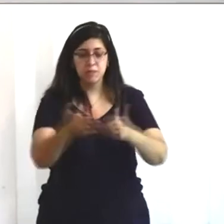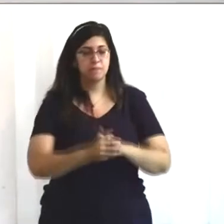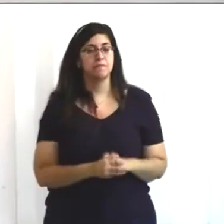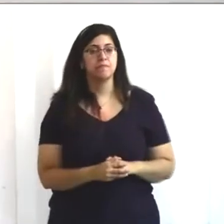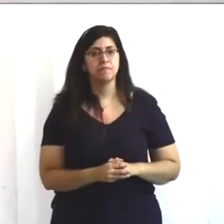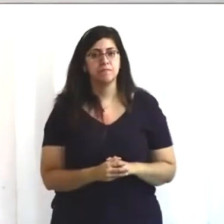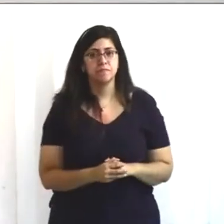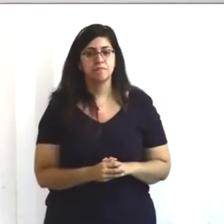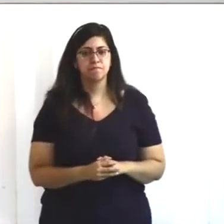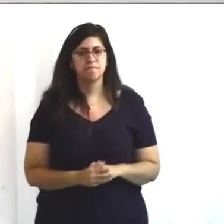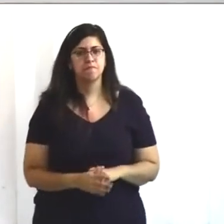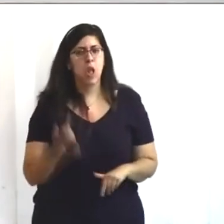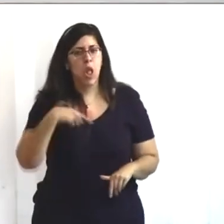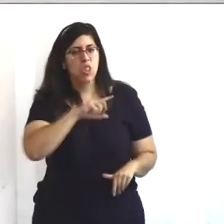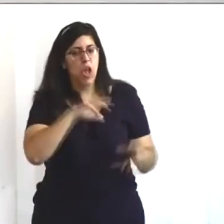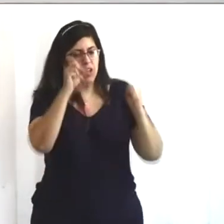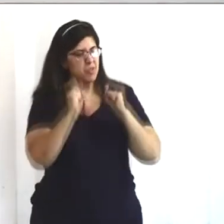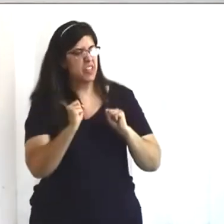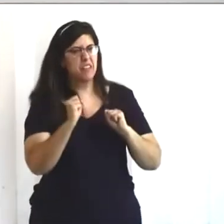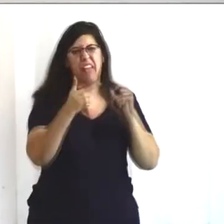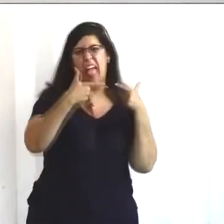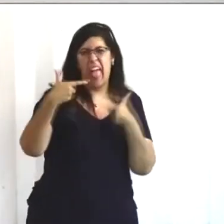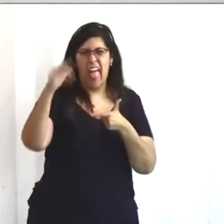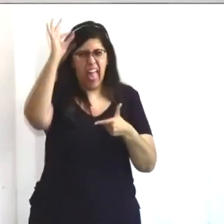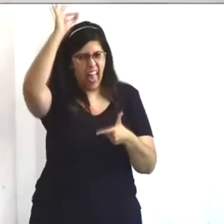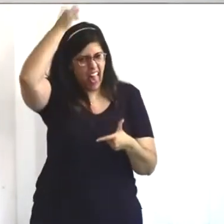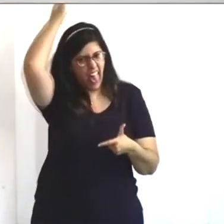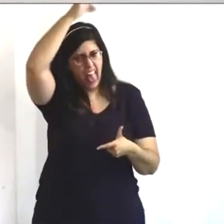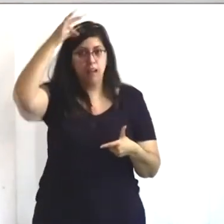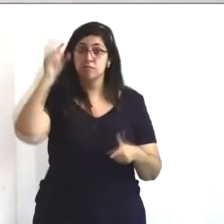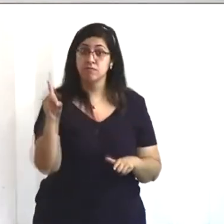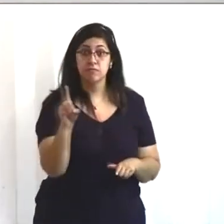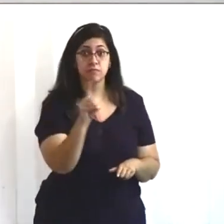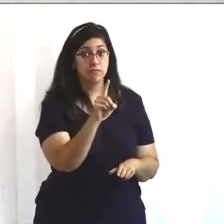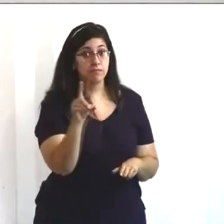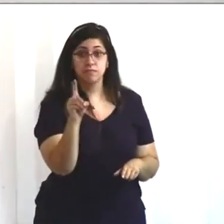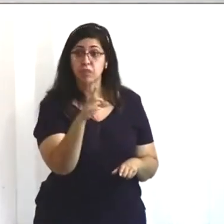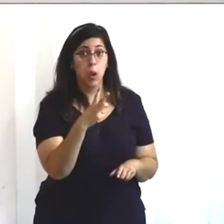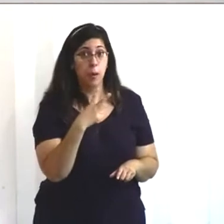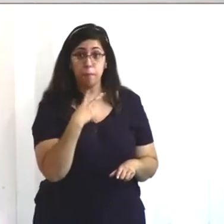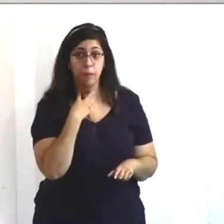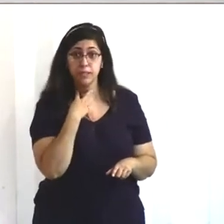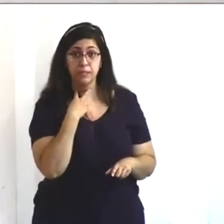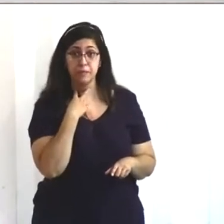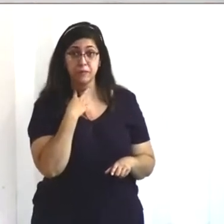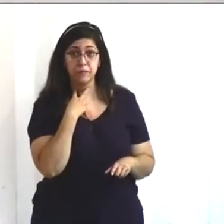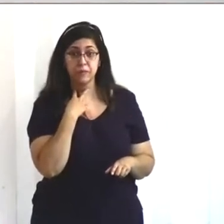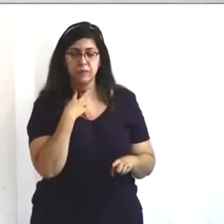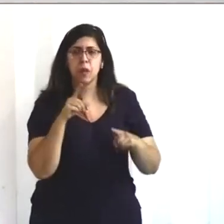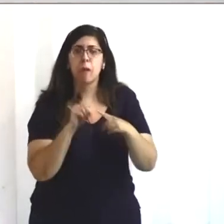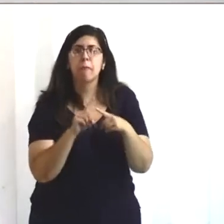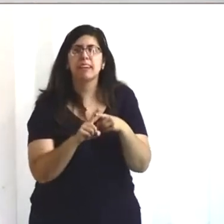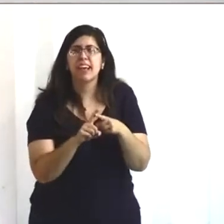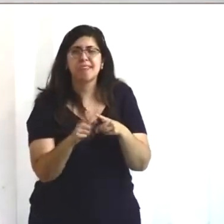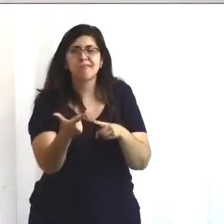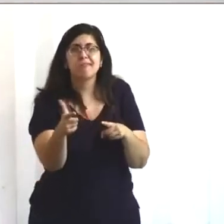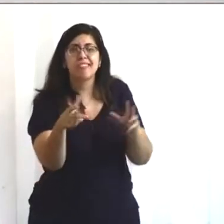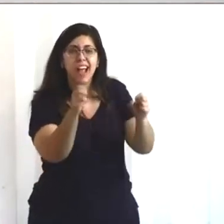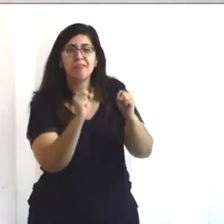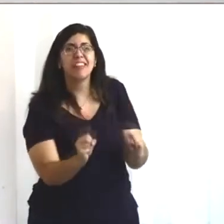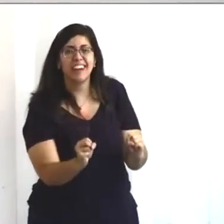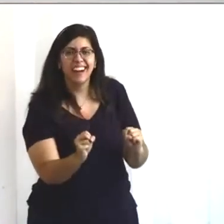ao inimigo de Deus tanto bem. Mas isso não foi de uma fala. O pecado, a blasfêmia